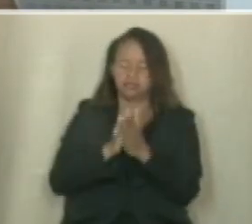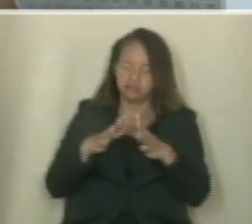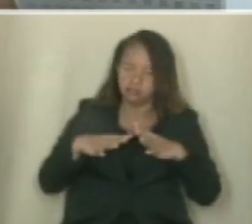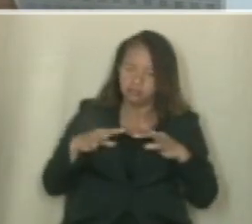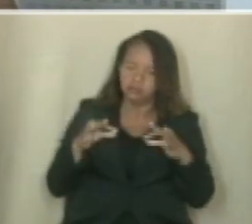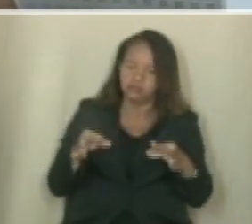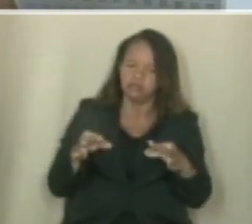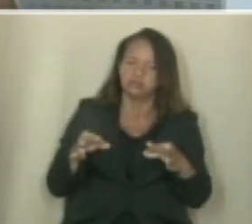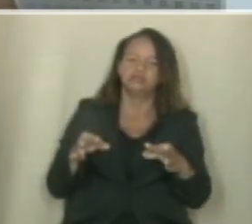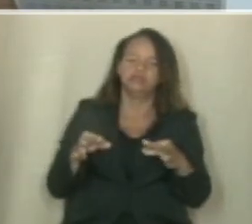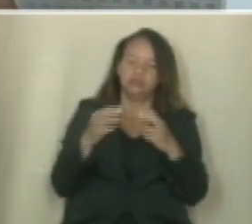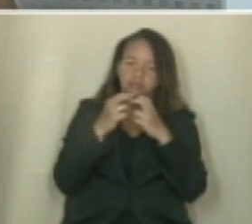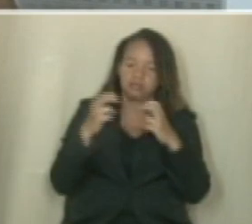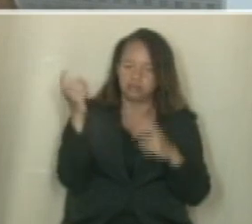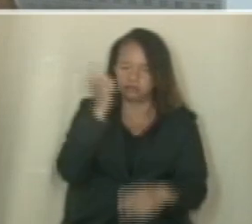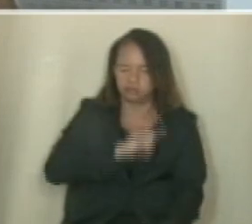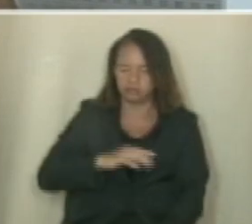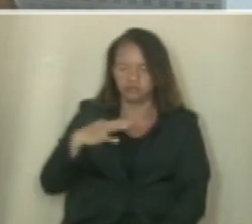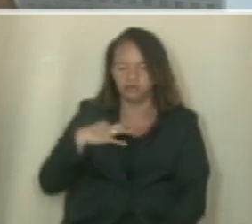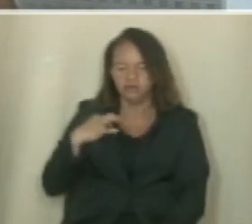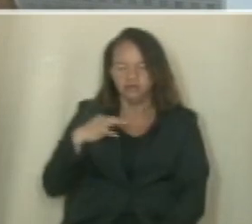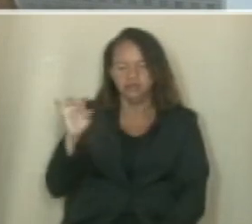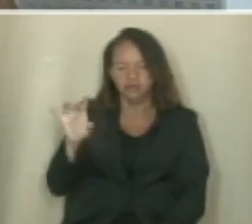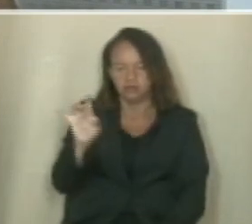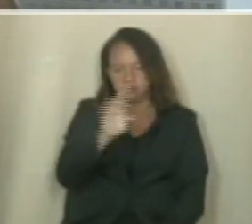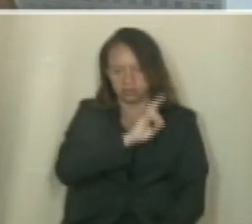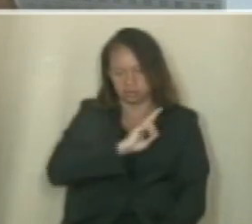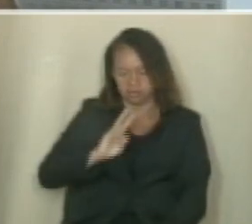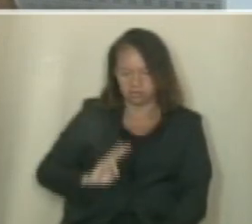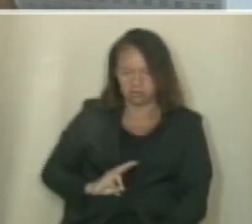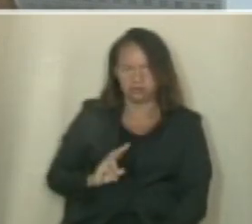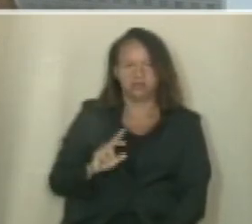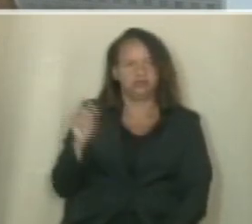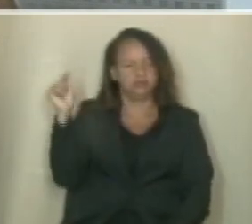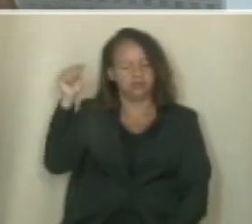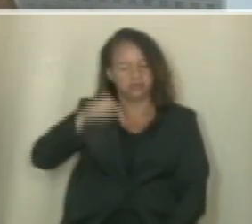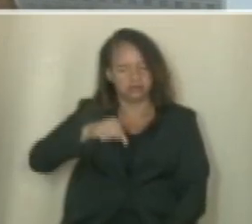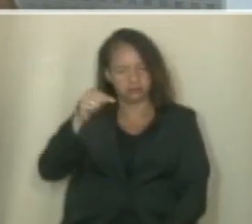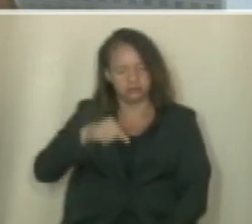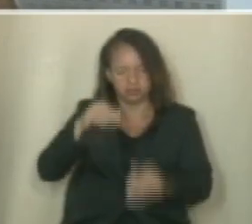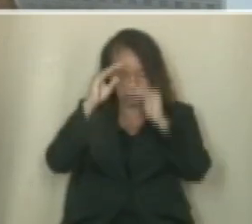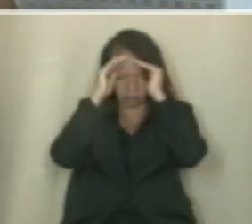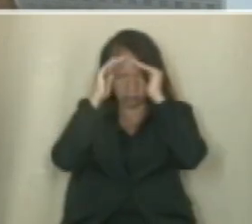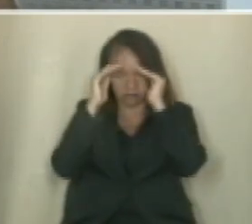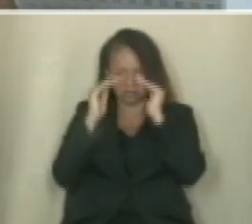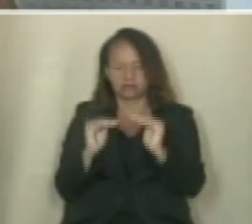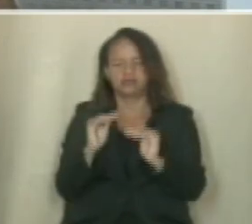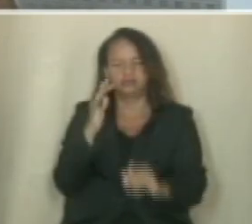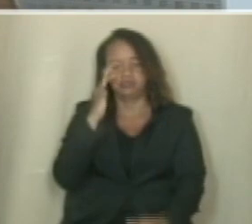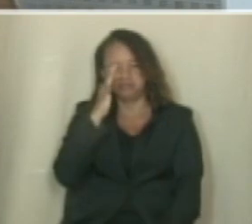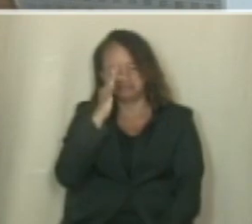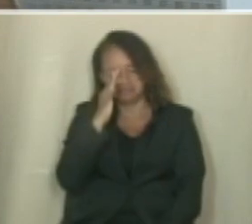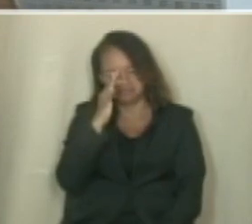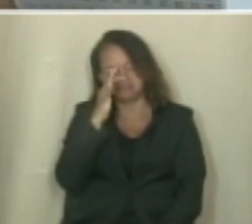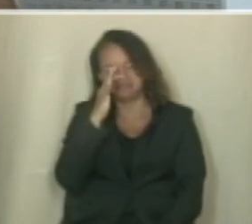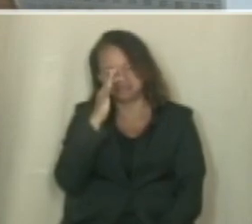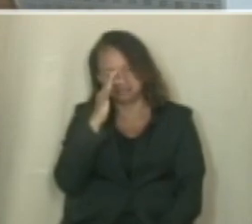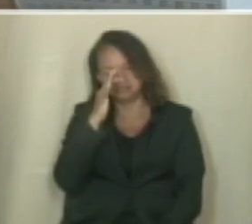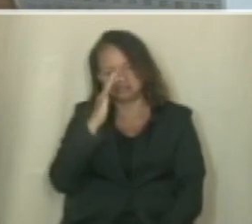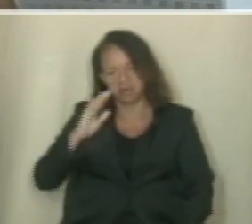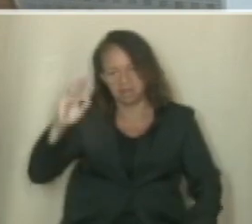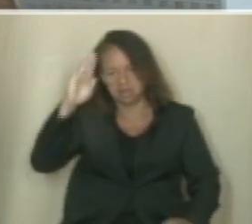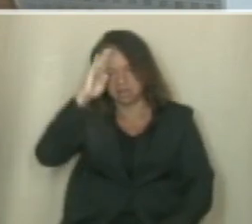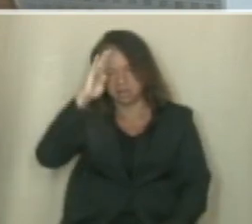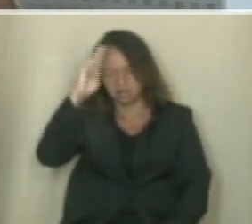ser aclamado por unanimidade, e deixo aqui todo o meu respeito e admiração ao